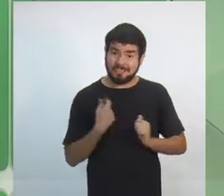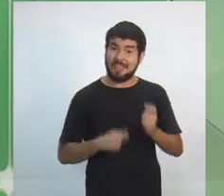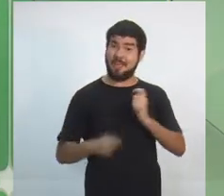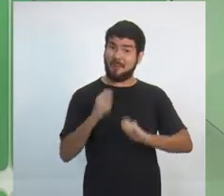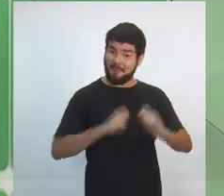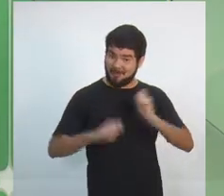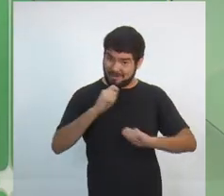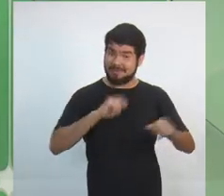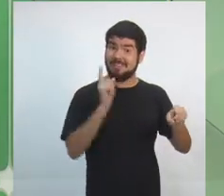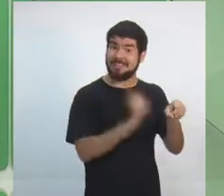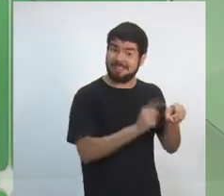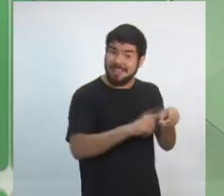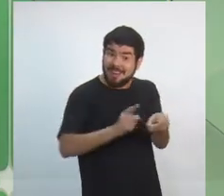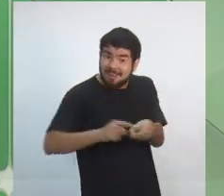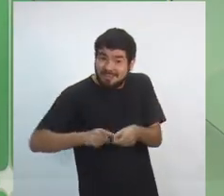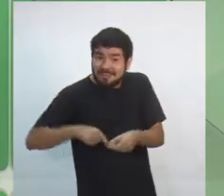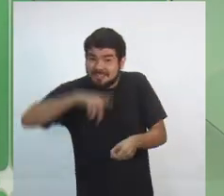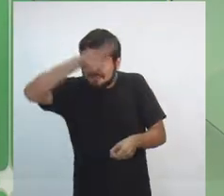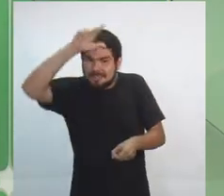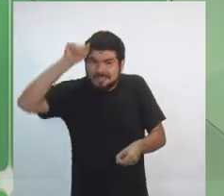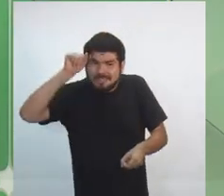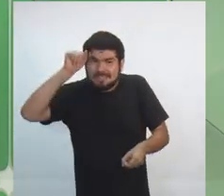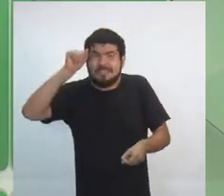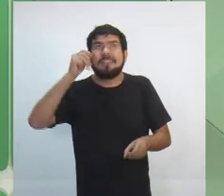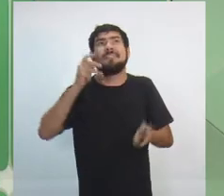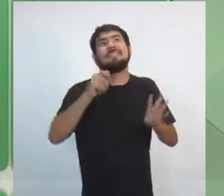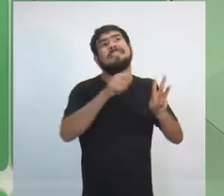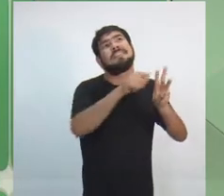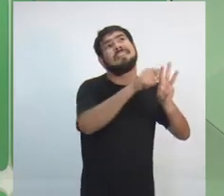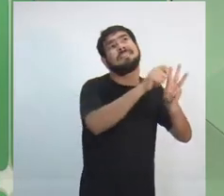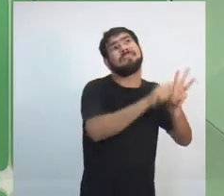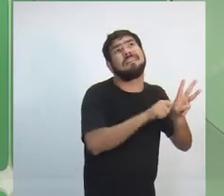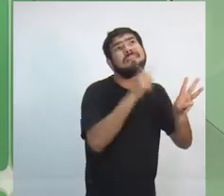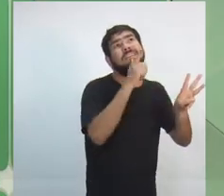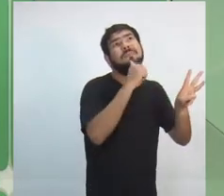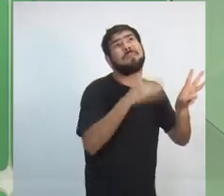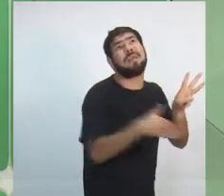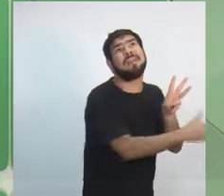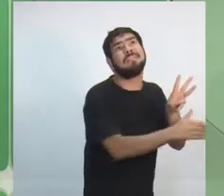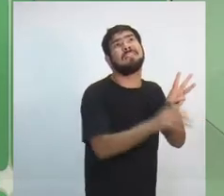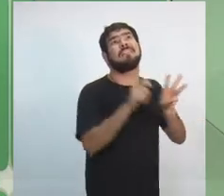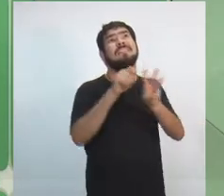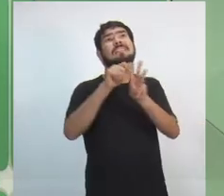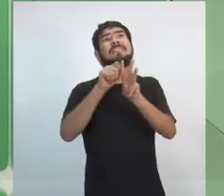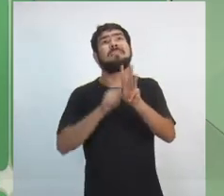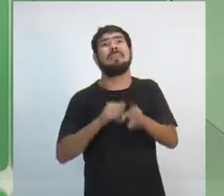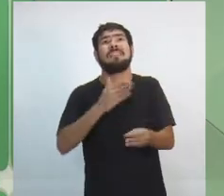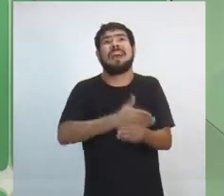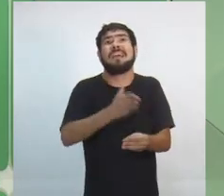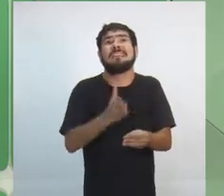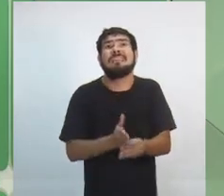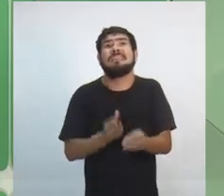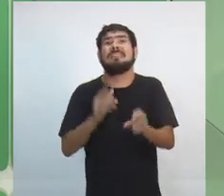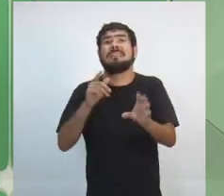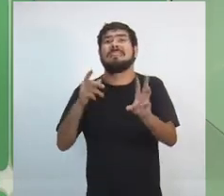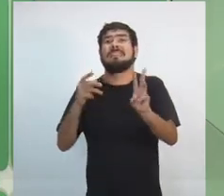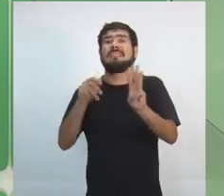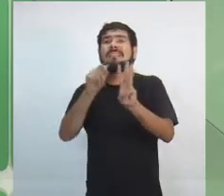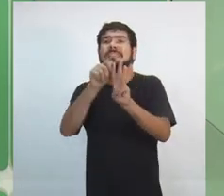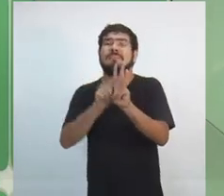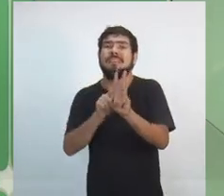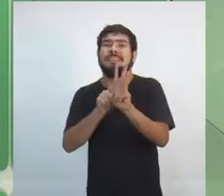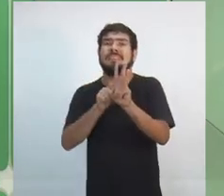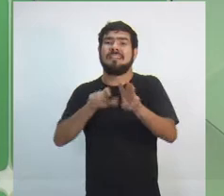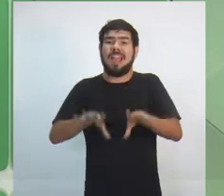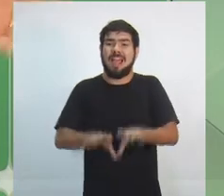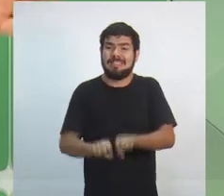Amazonas é sazonal. É 3 meses no peixe, é 3 meses na borracha, é 3 meses na castanha, 3 meses no açaí. É